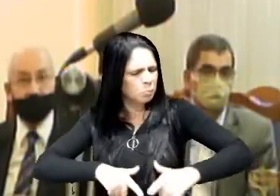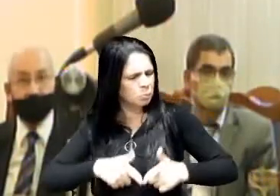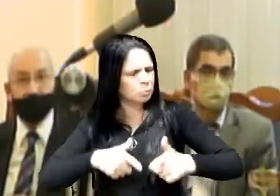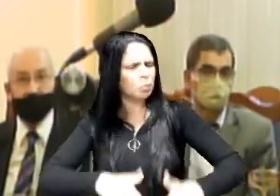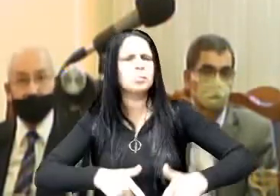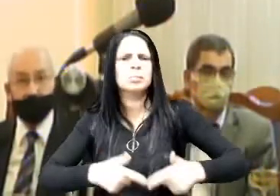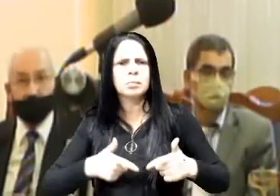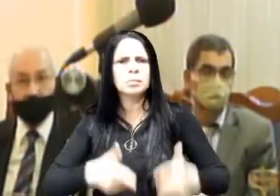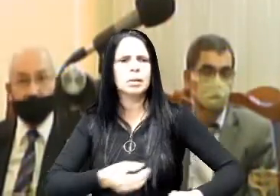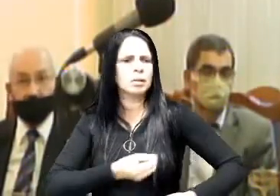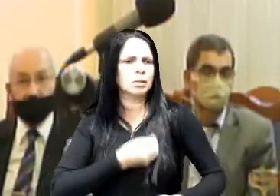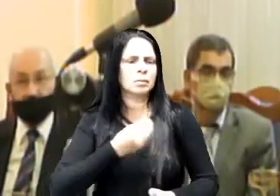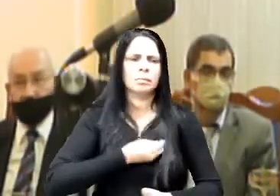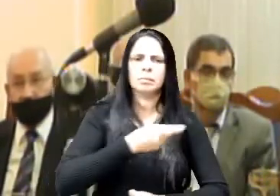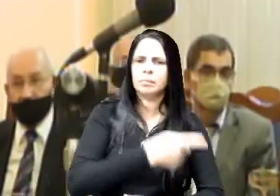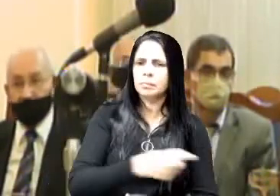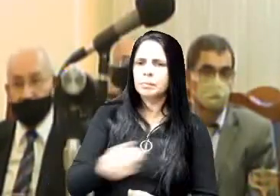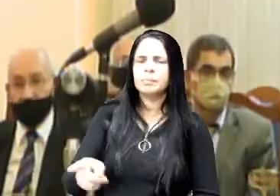você.